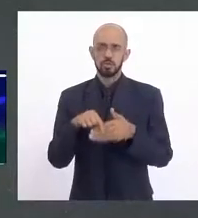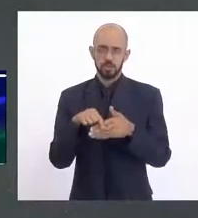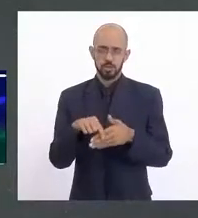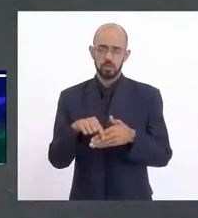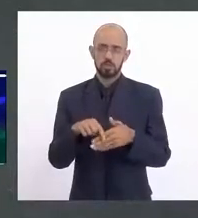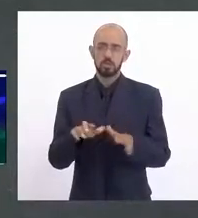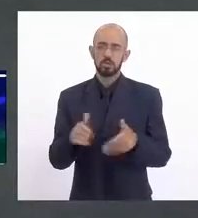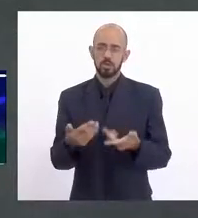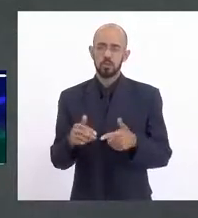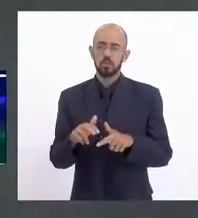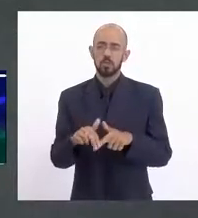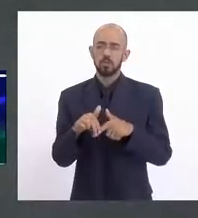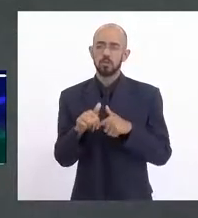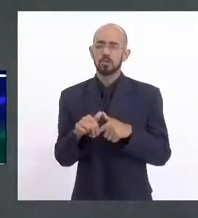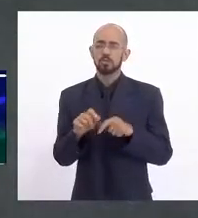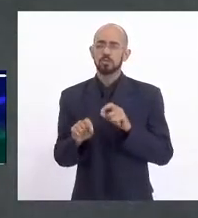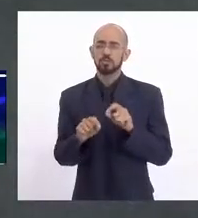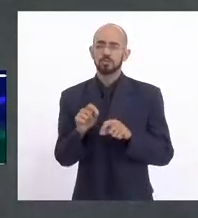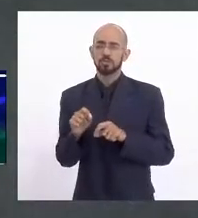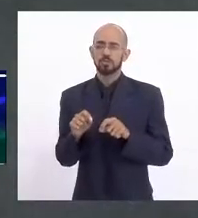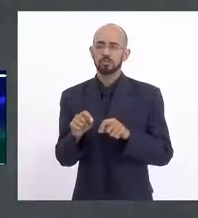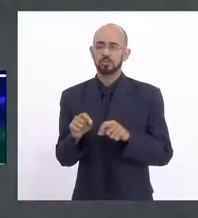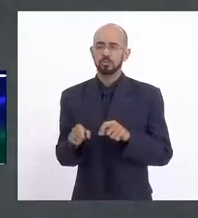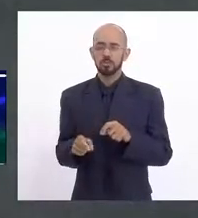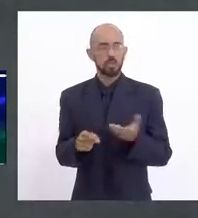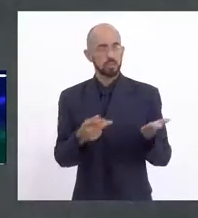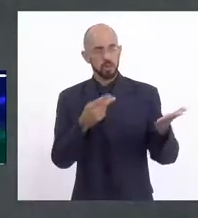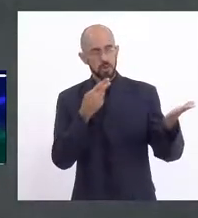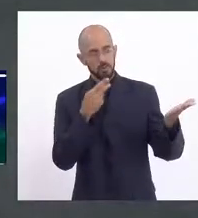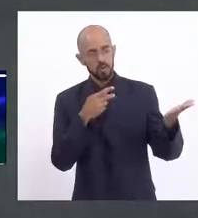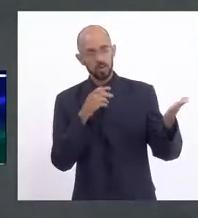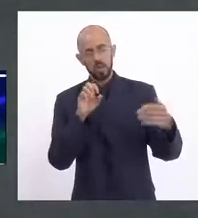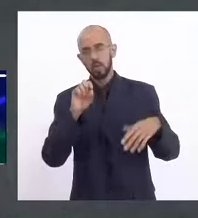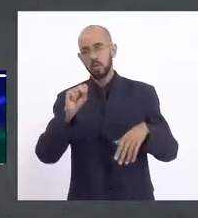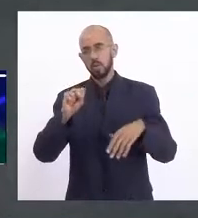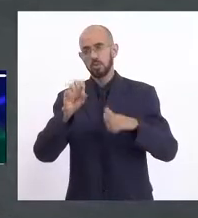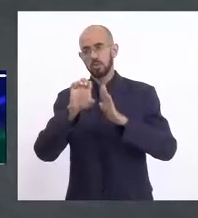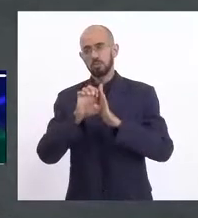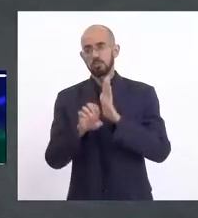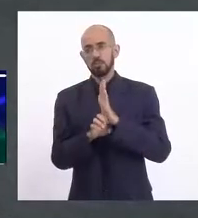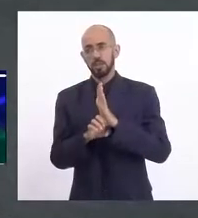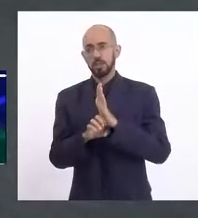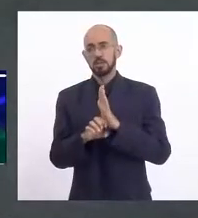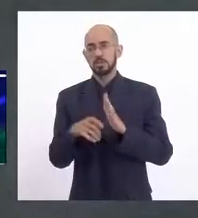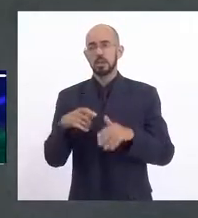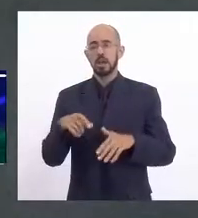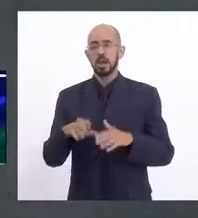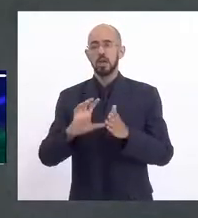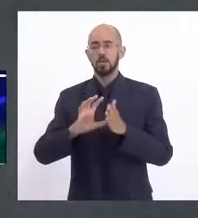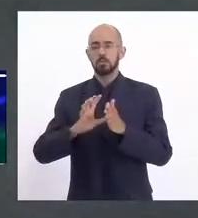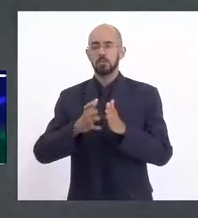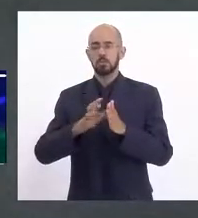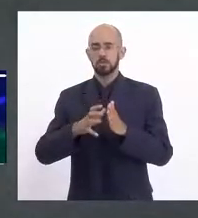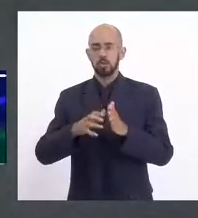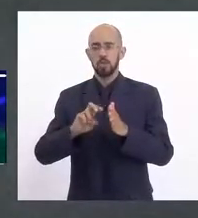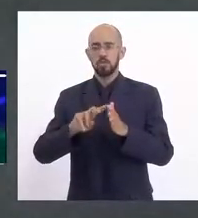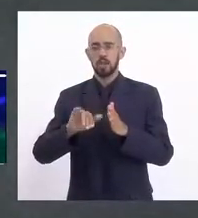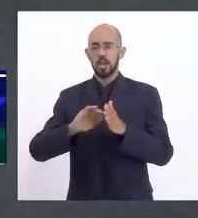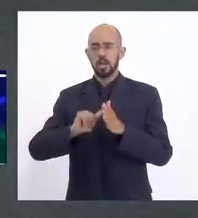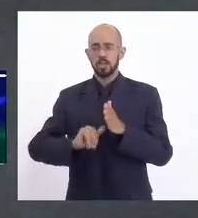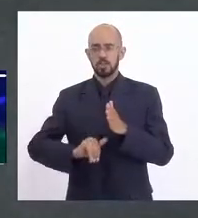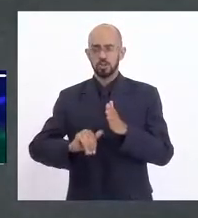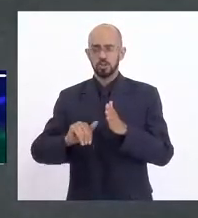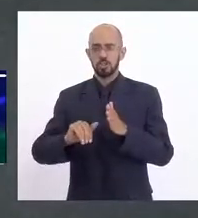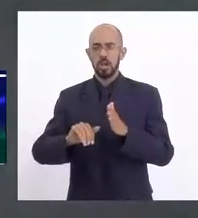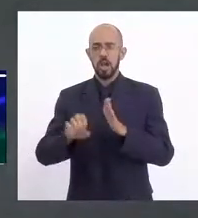nesse sentido, a senhora cantou 8 emendas, né? A bancada do PSOL vai retirar a emenda que apresentou,